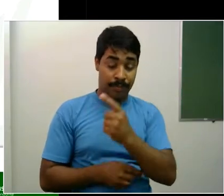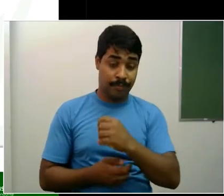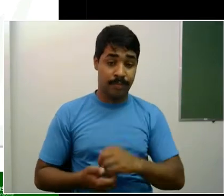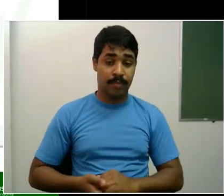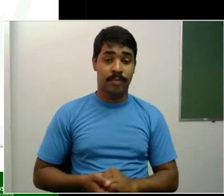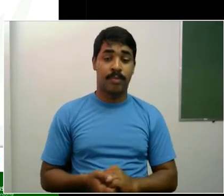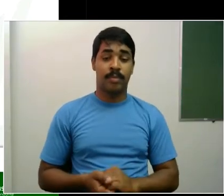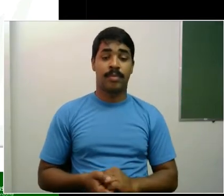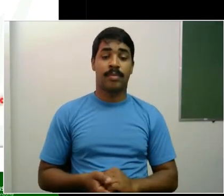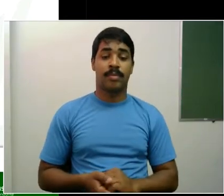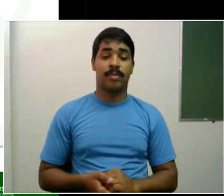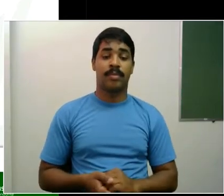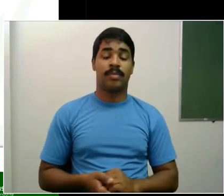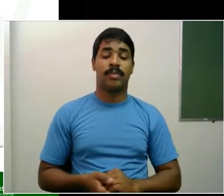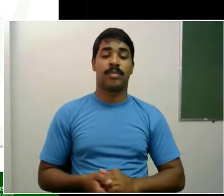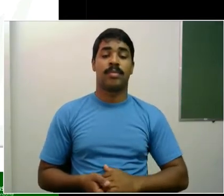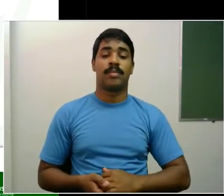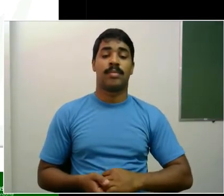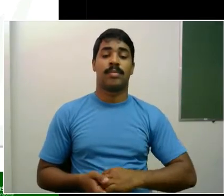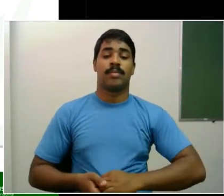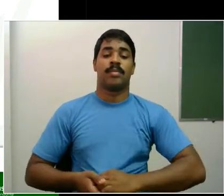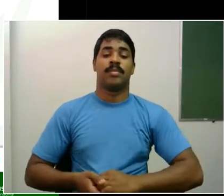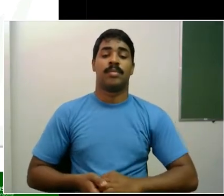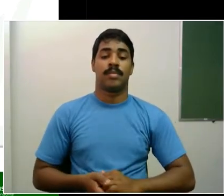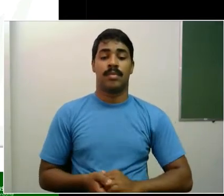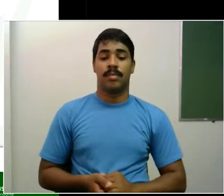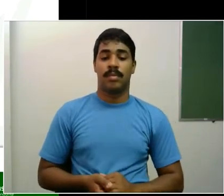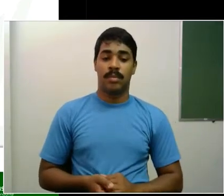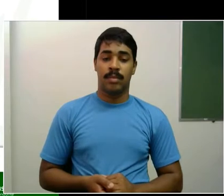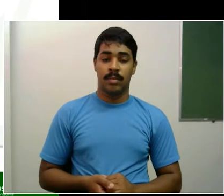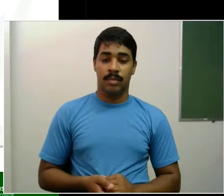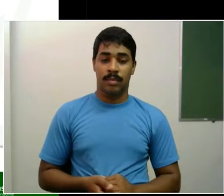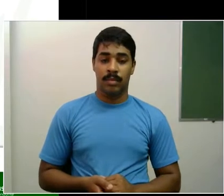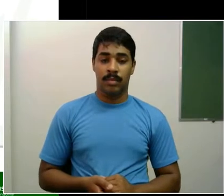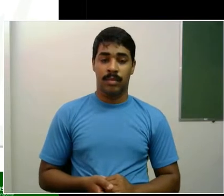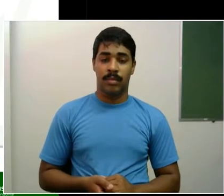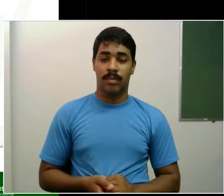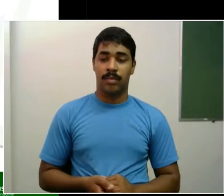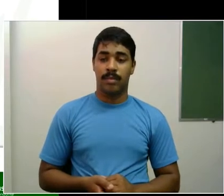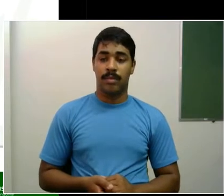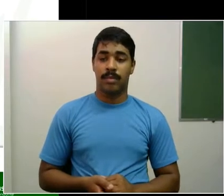me ajuda. Tá, tive um probleminha aqui, mas